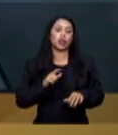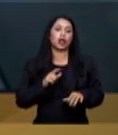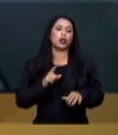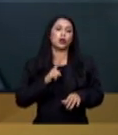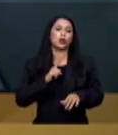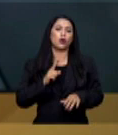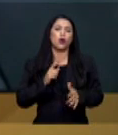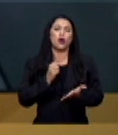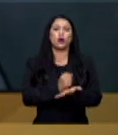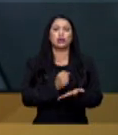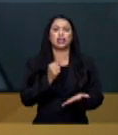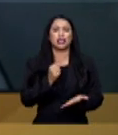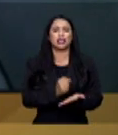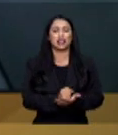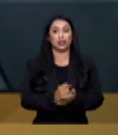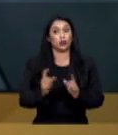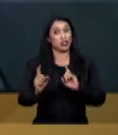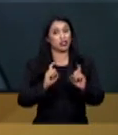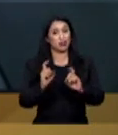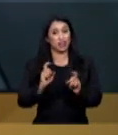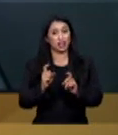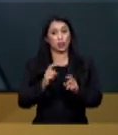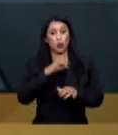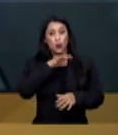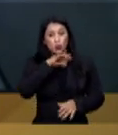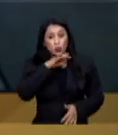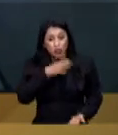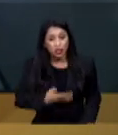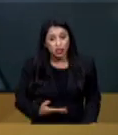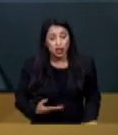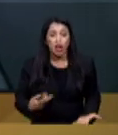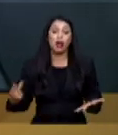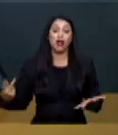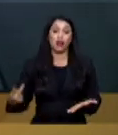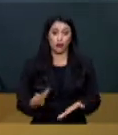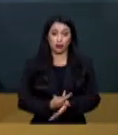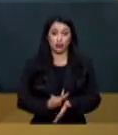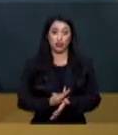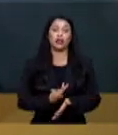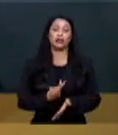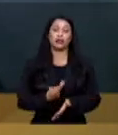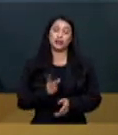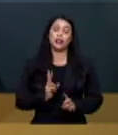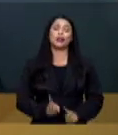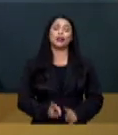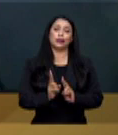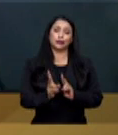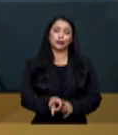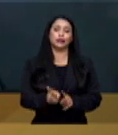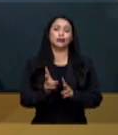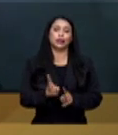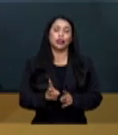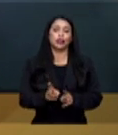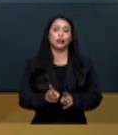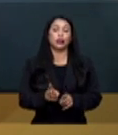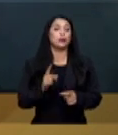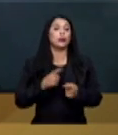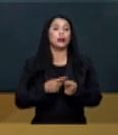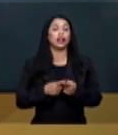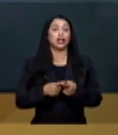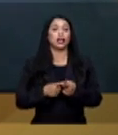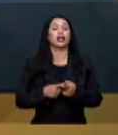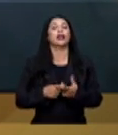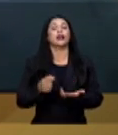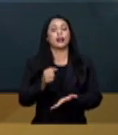a contratação precária pela administração continua a ocorrer com base nesses mesmos